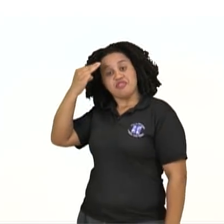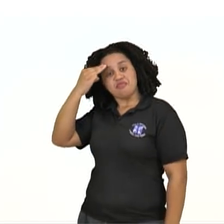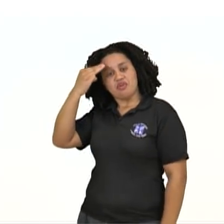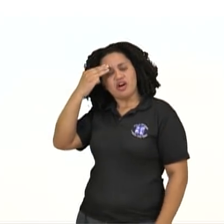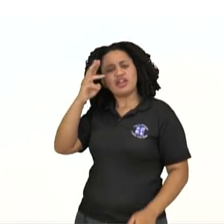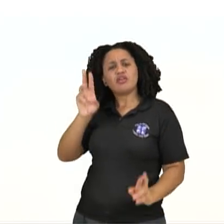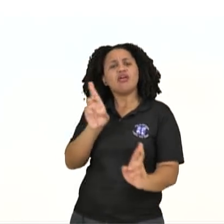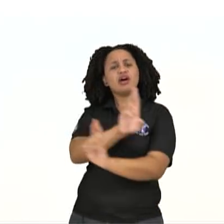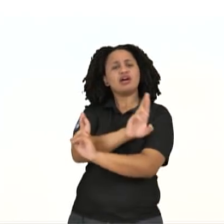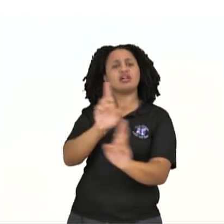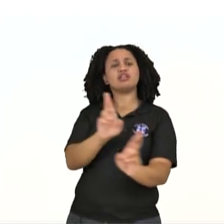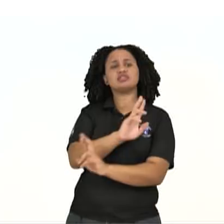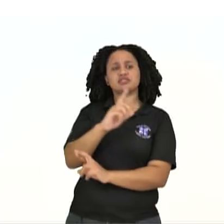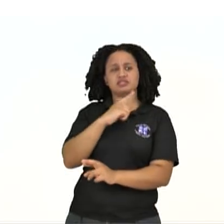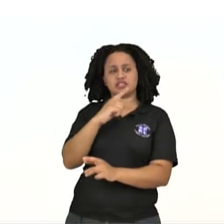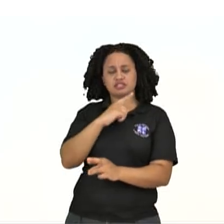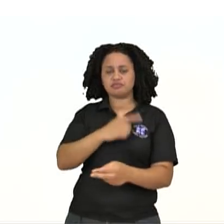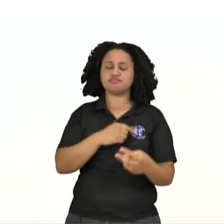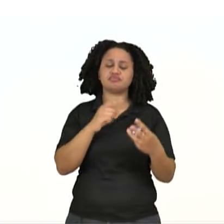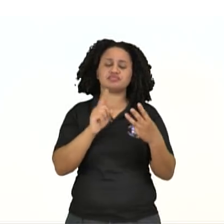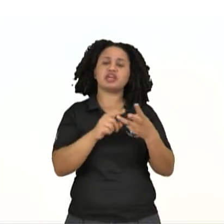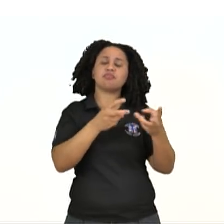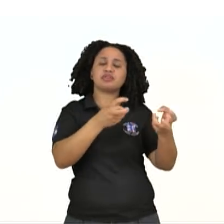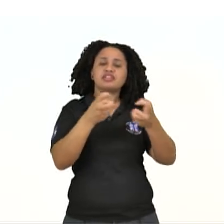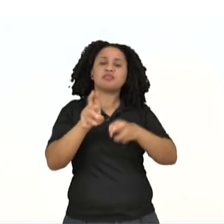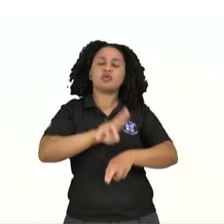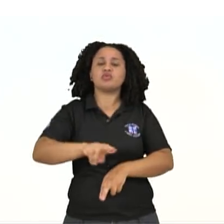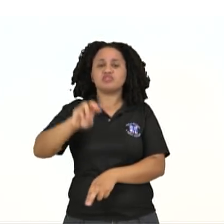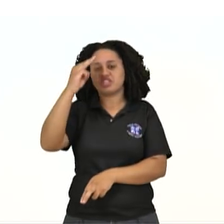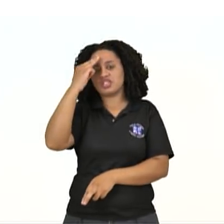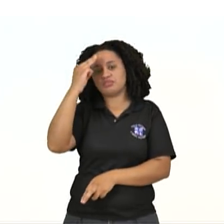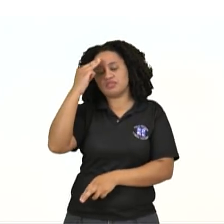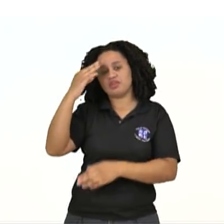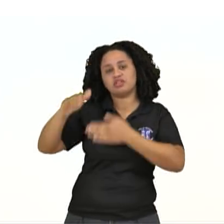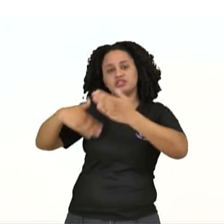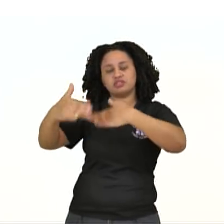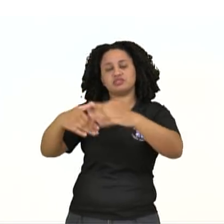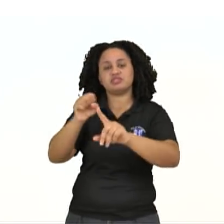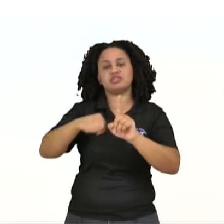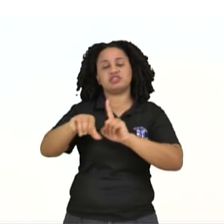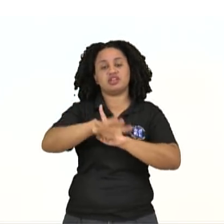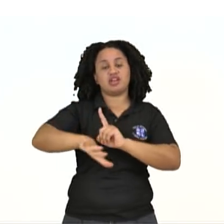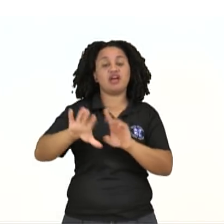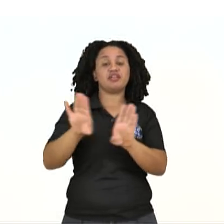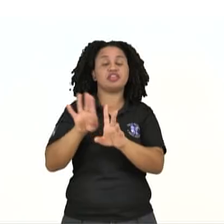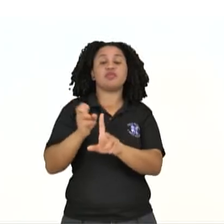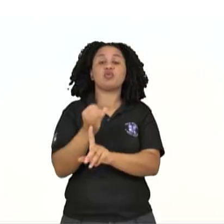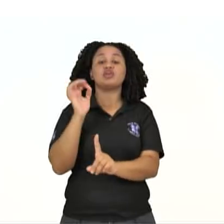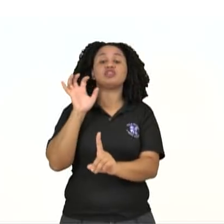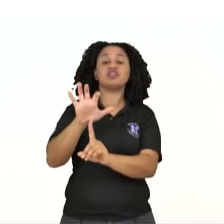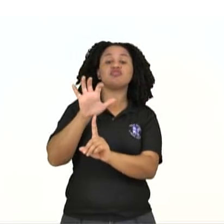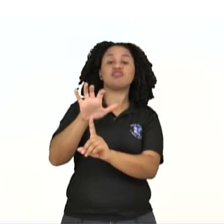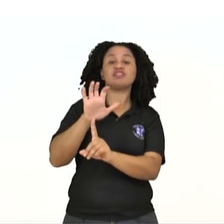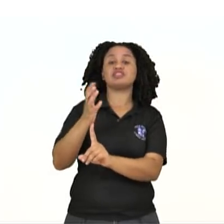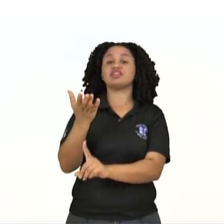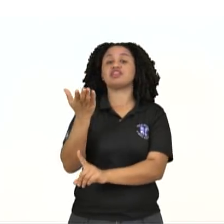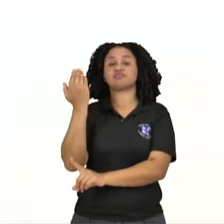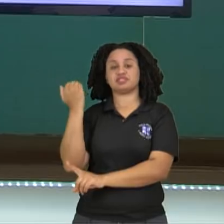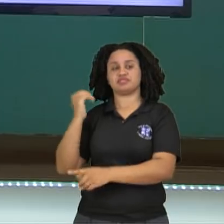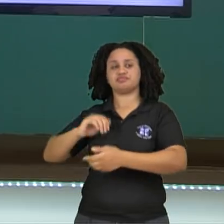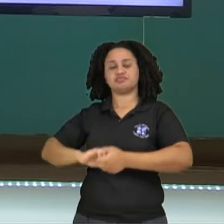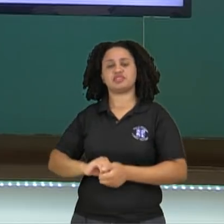história. Identificar o uso de memória na construção social e sua interferência na representação do passado. Para isso eu